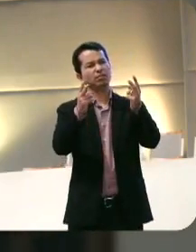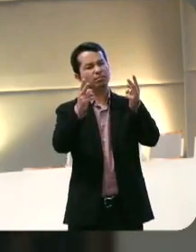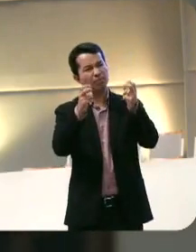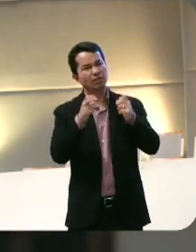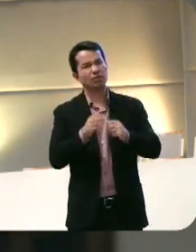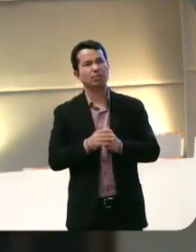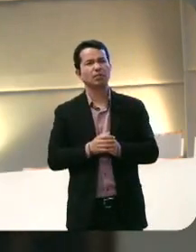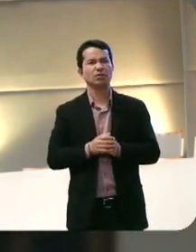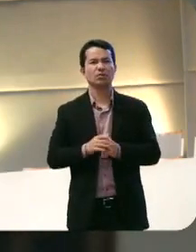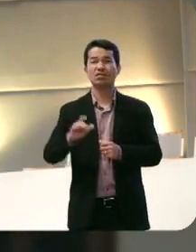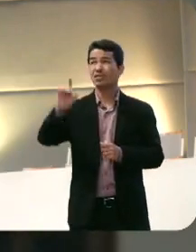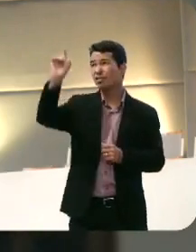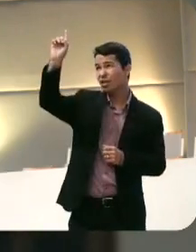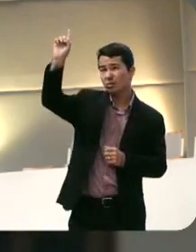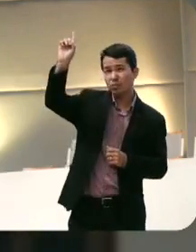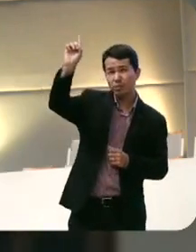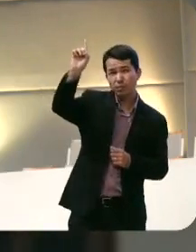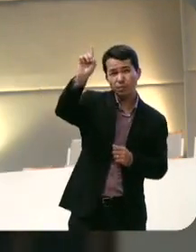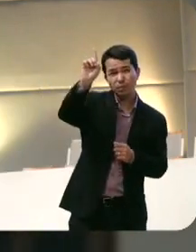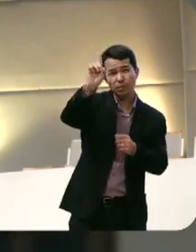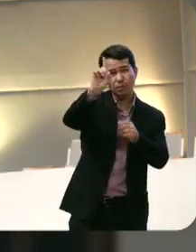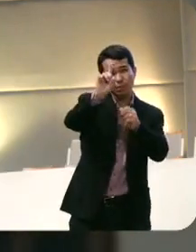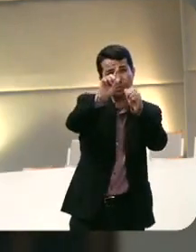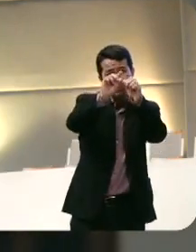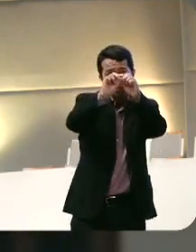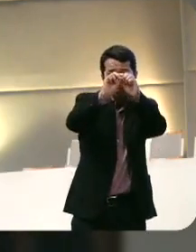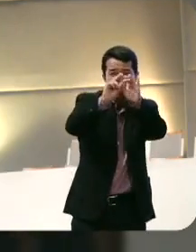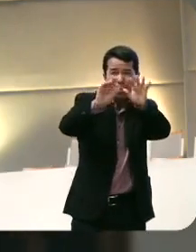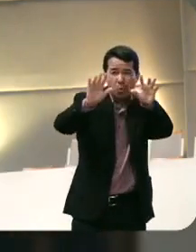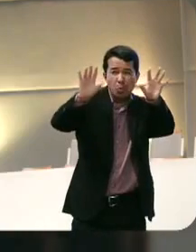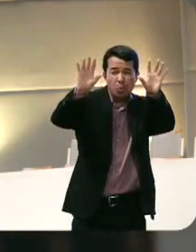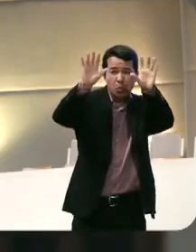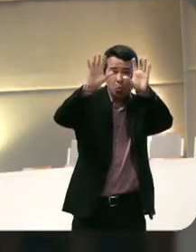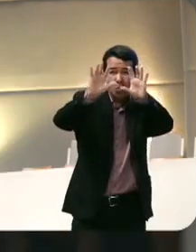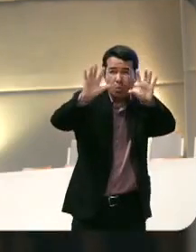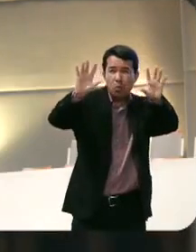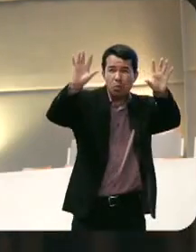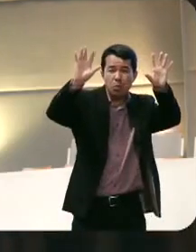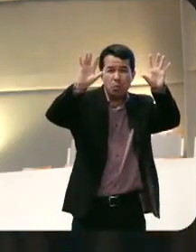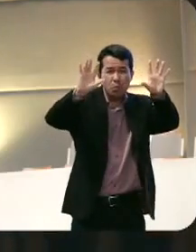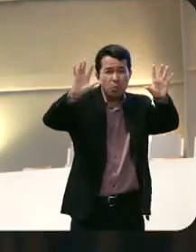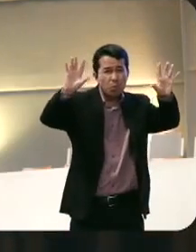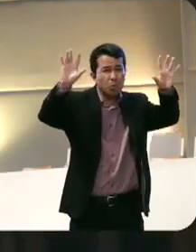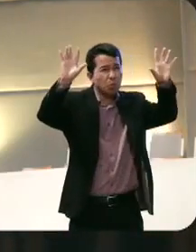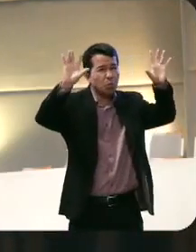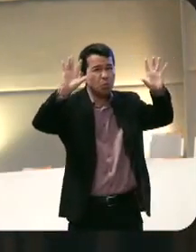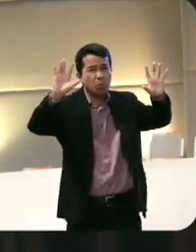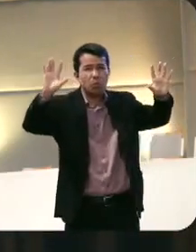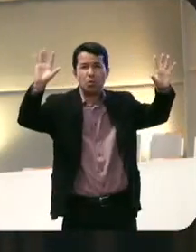lugar. A presença perceptível do Pai.